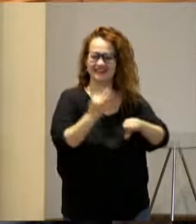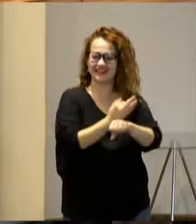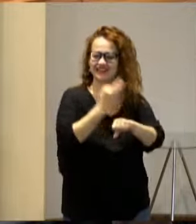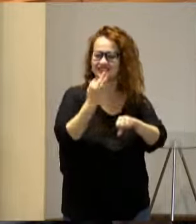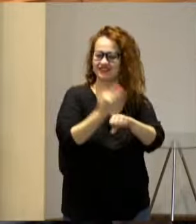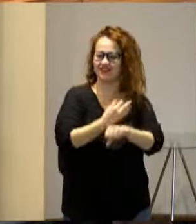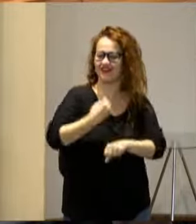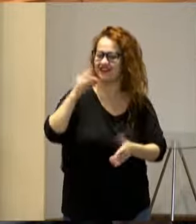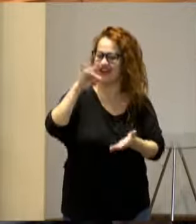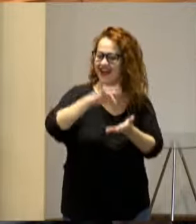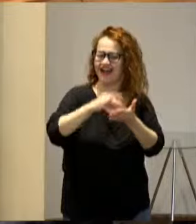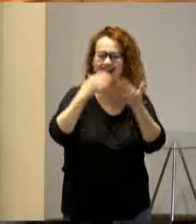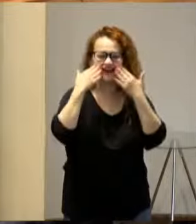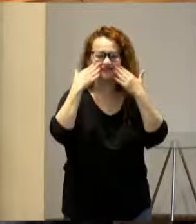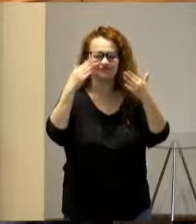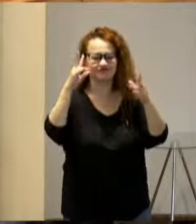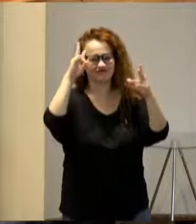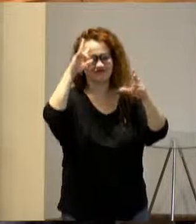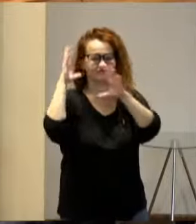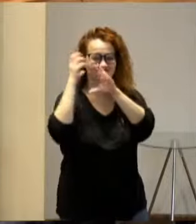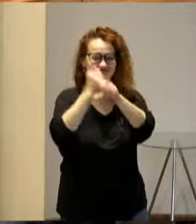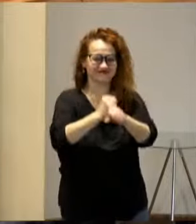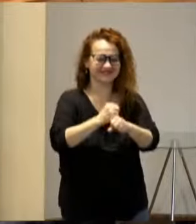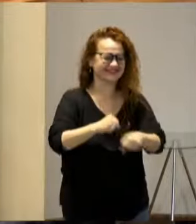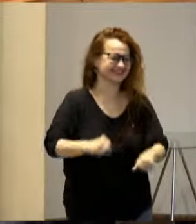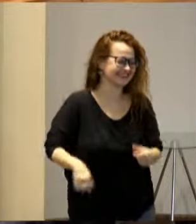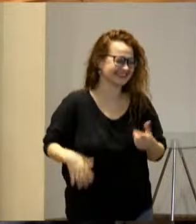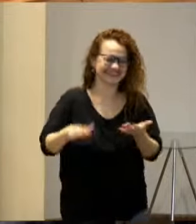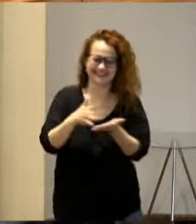nossa história.